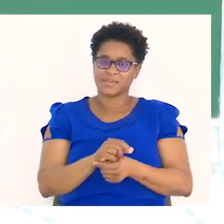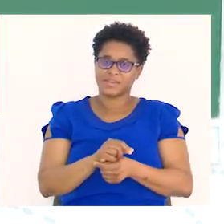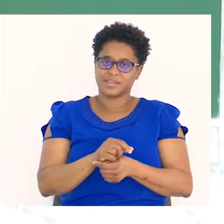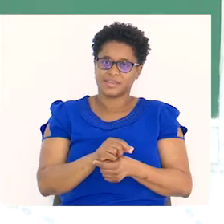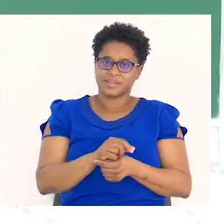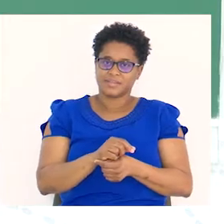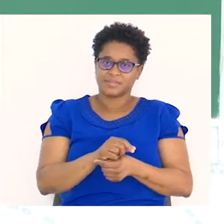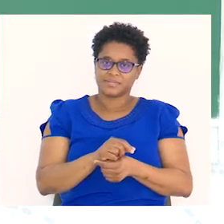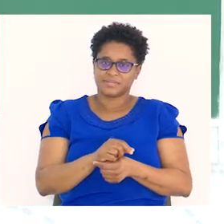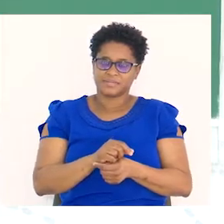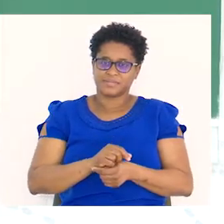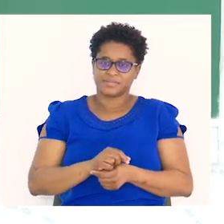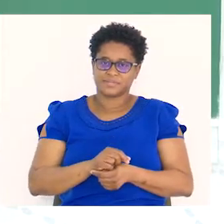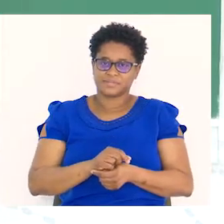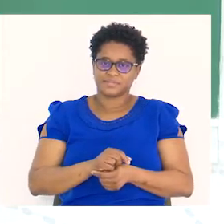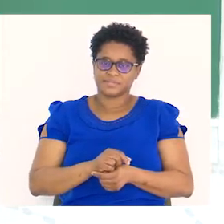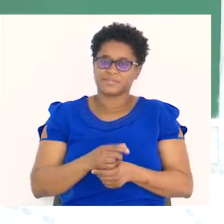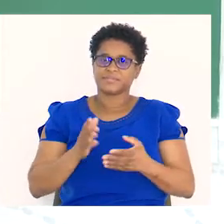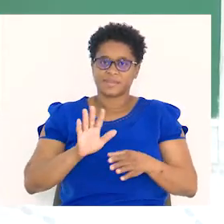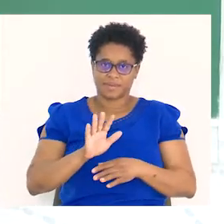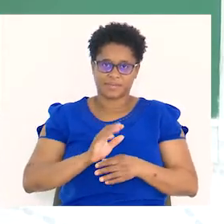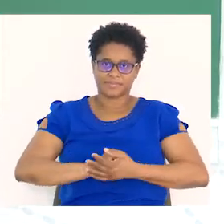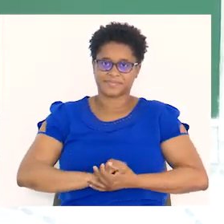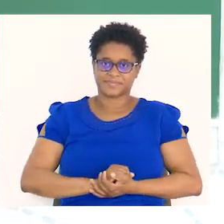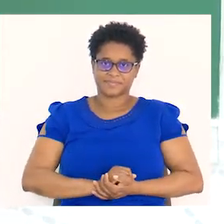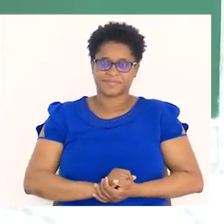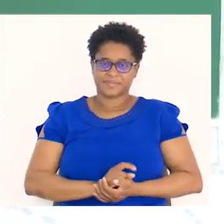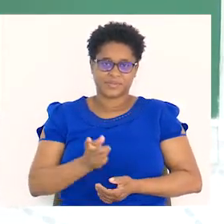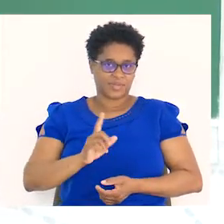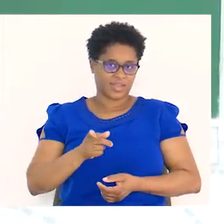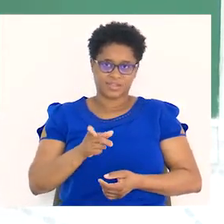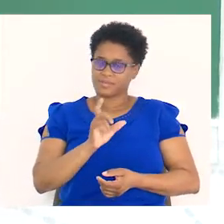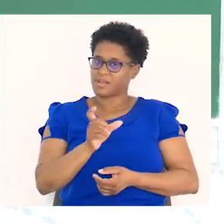Ok. Tu tens a palavra...